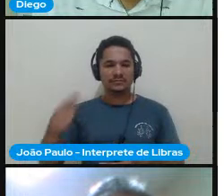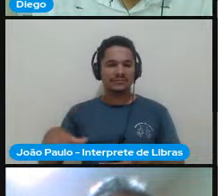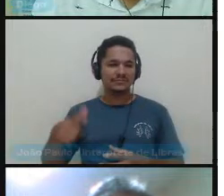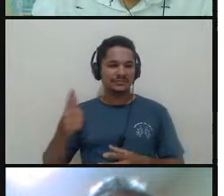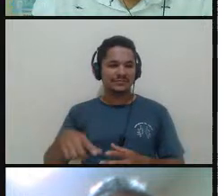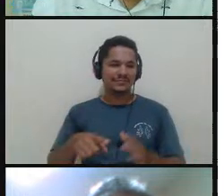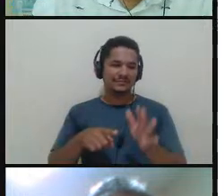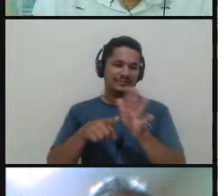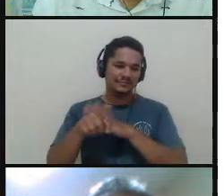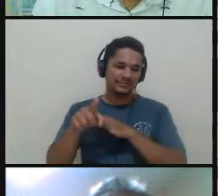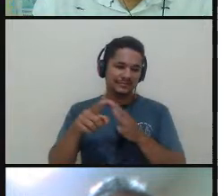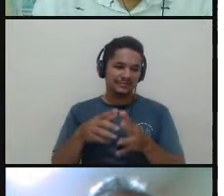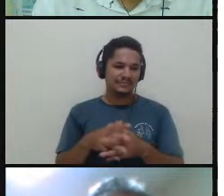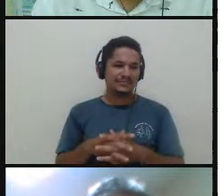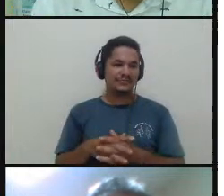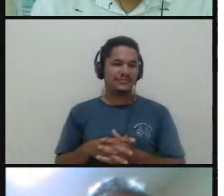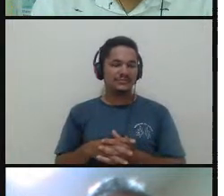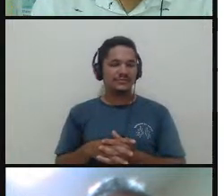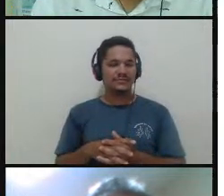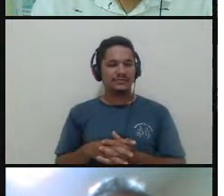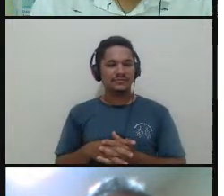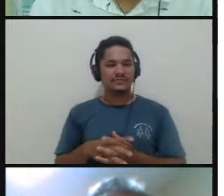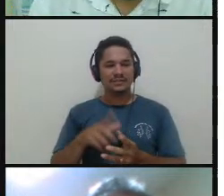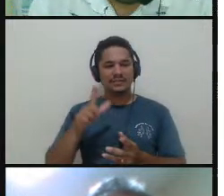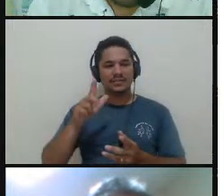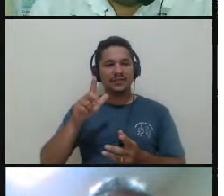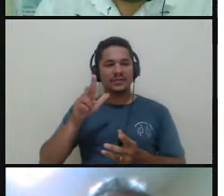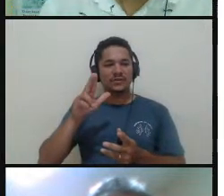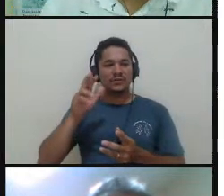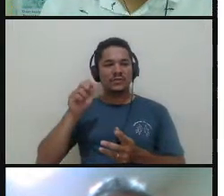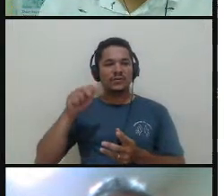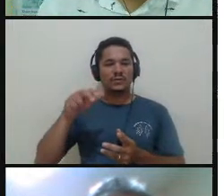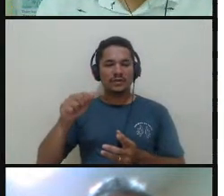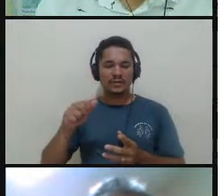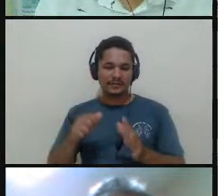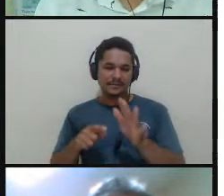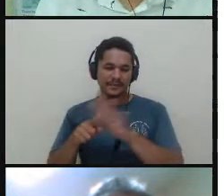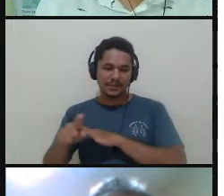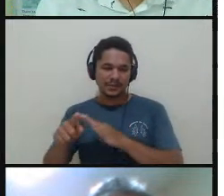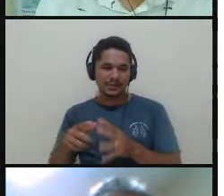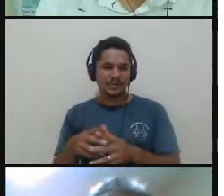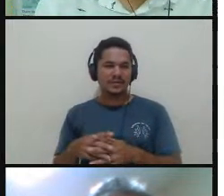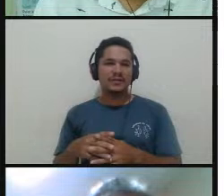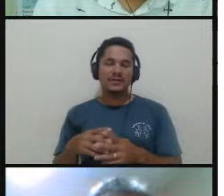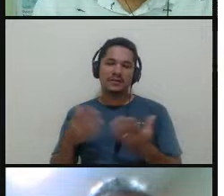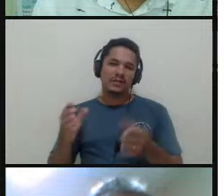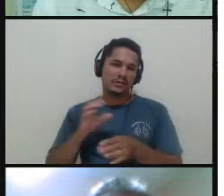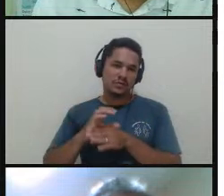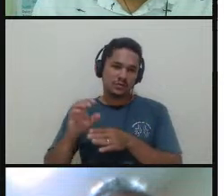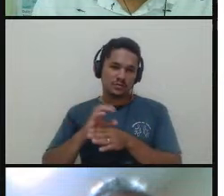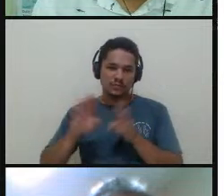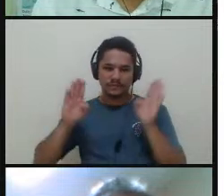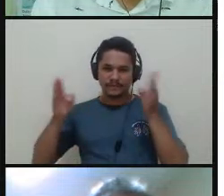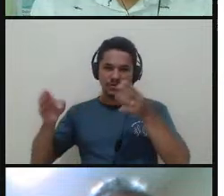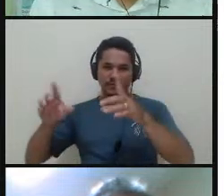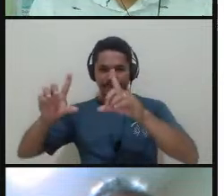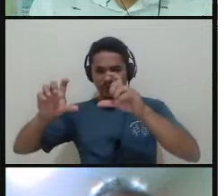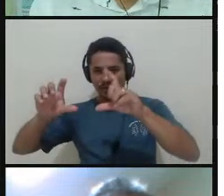estudante perguntando, a Luana, da Escola Municipal Minervina Augusta, se há algum curso voltado para